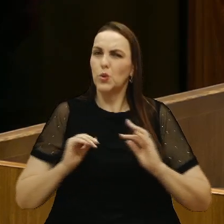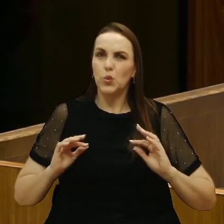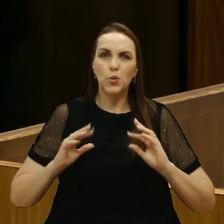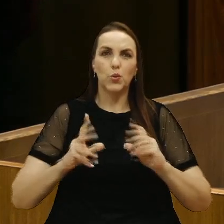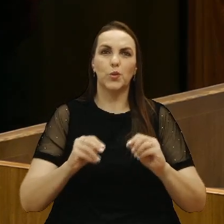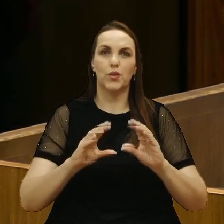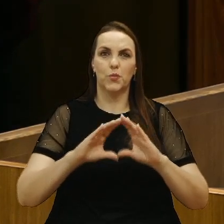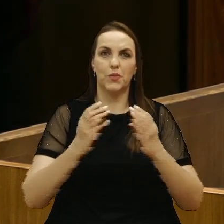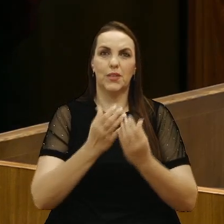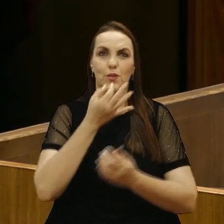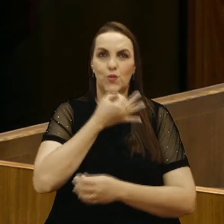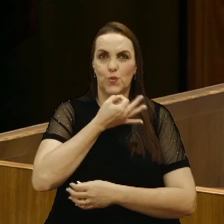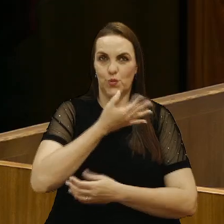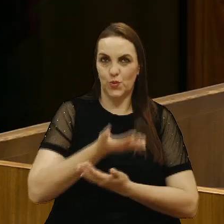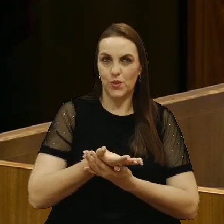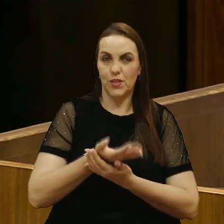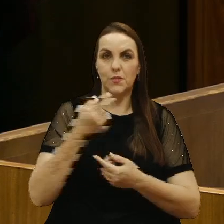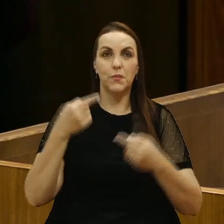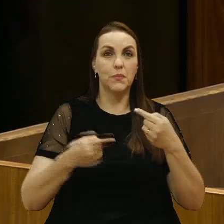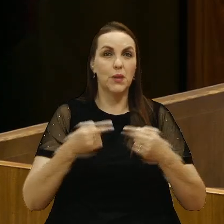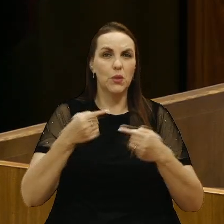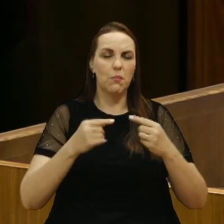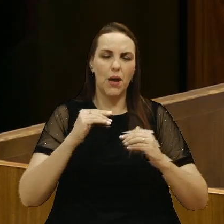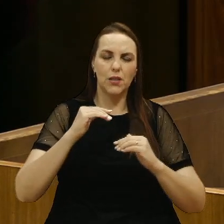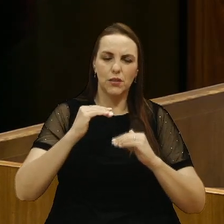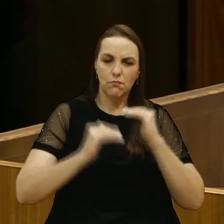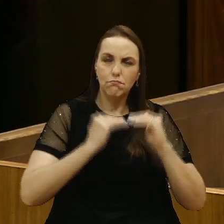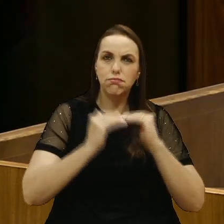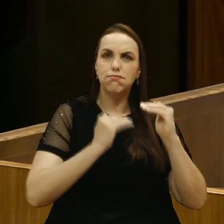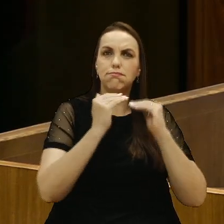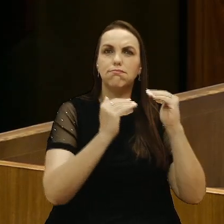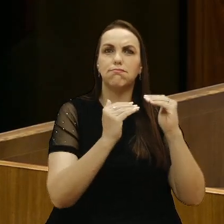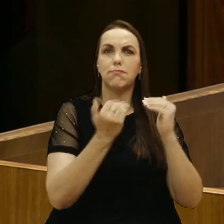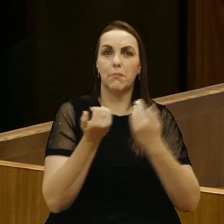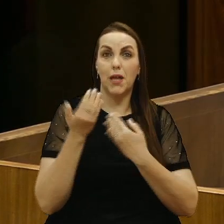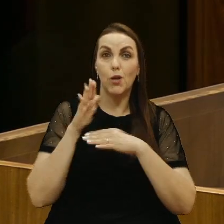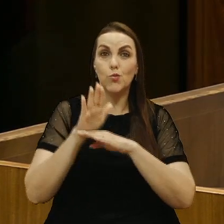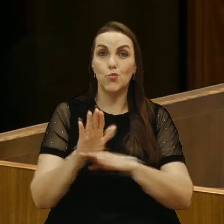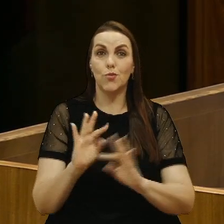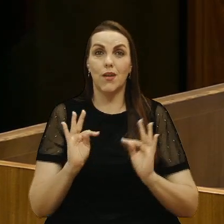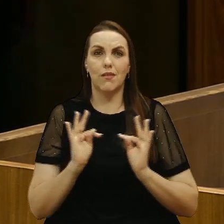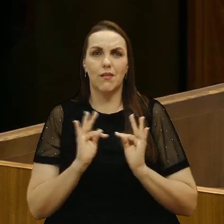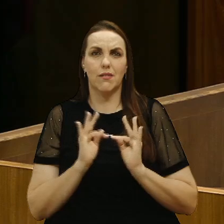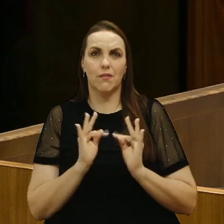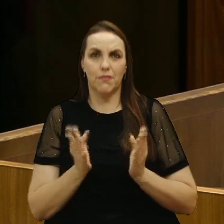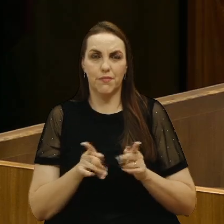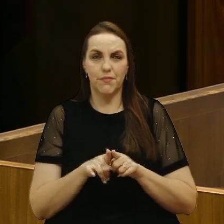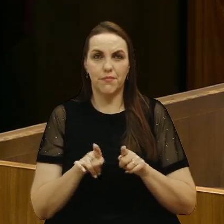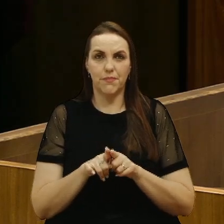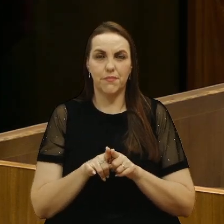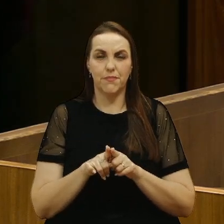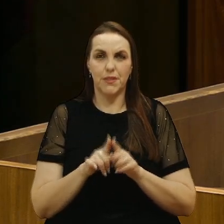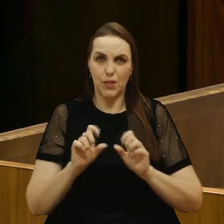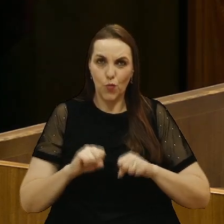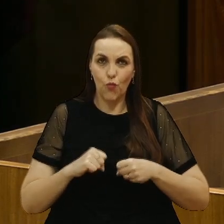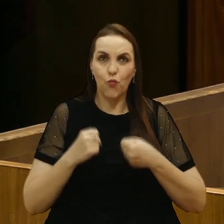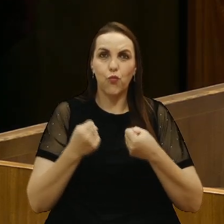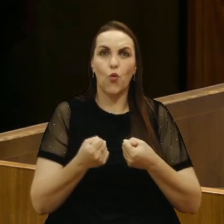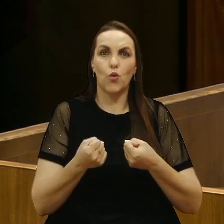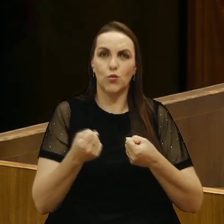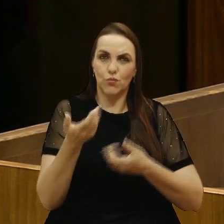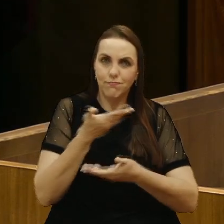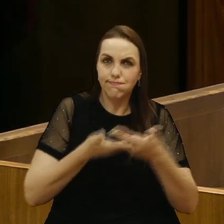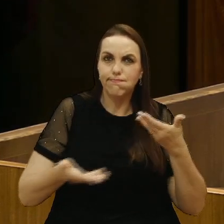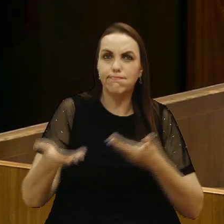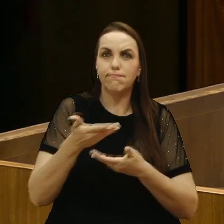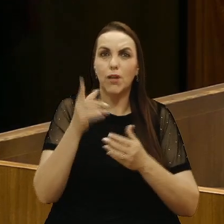comunidade caxiense para o debate construtivo, para contribuir tecnicamente e para juntar esforços em torno